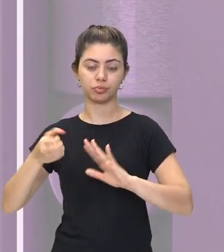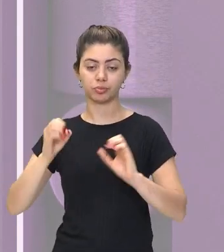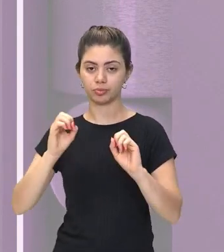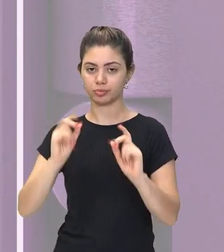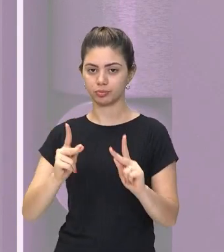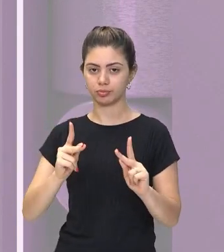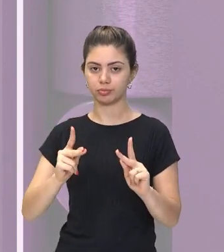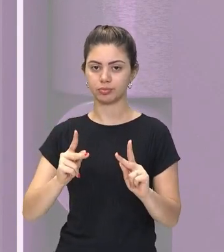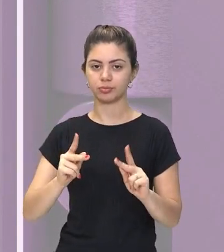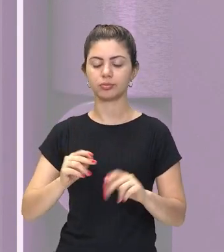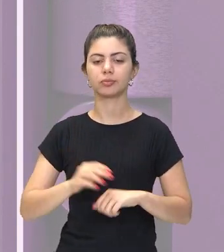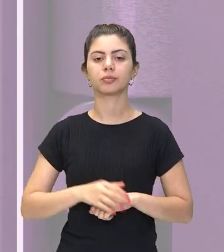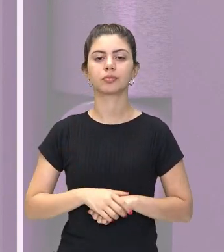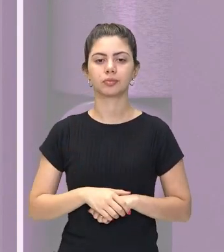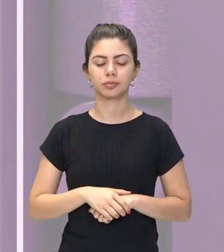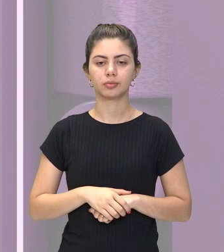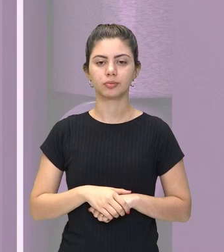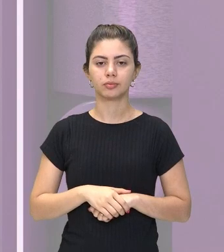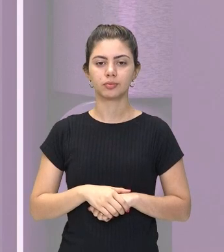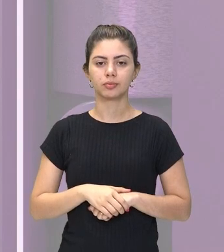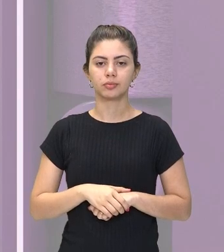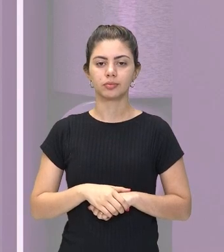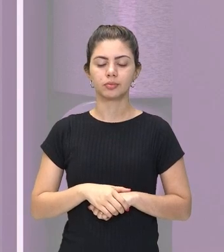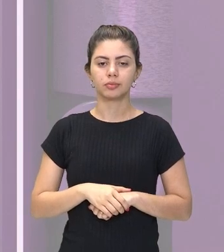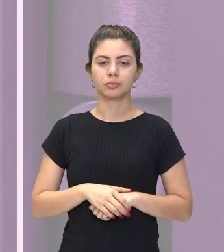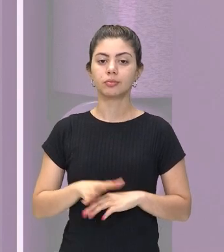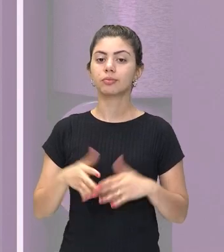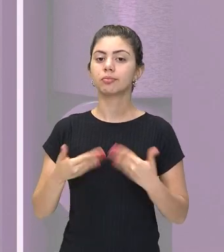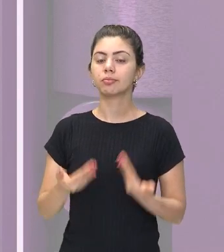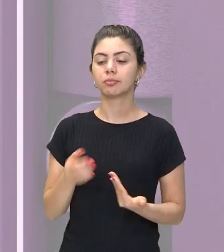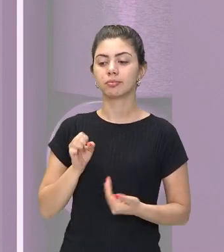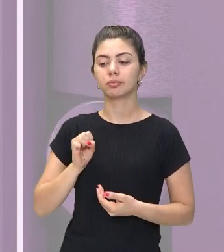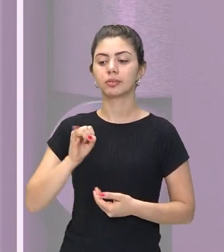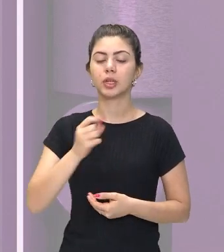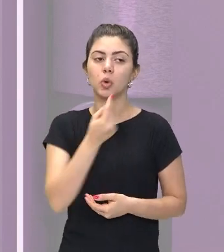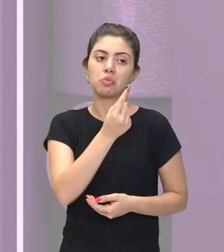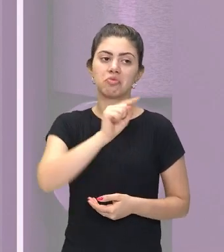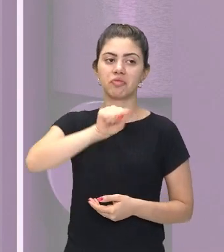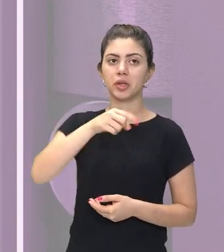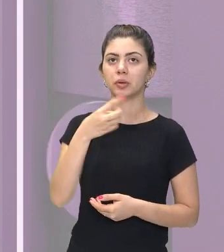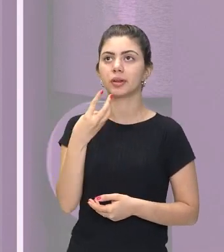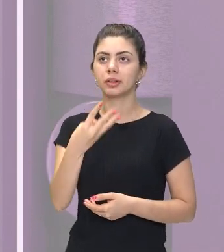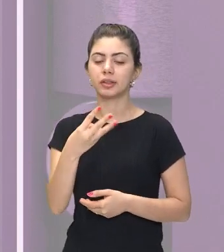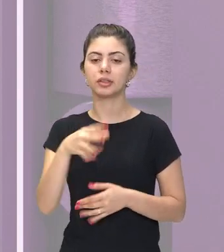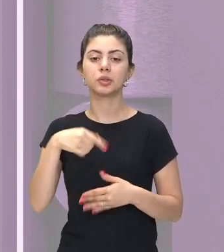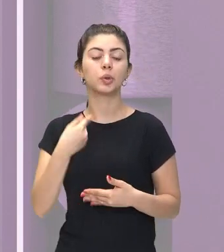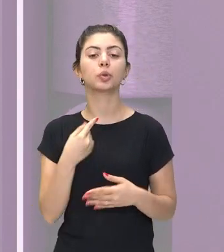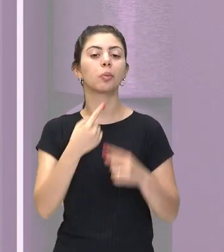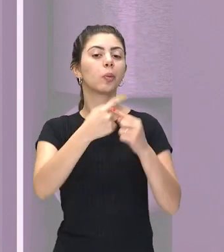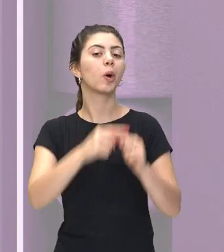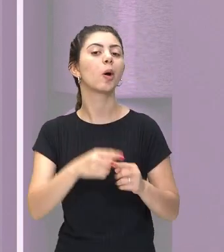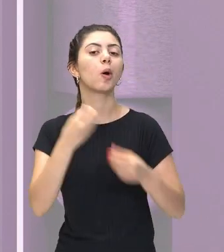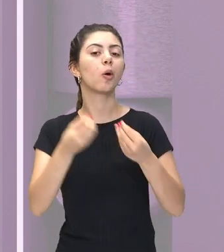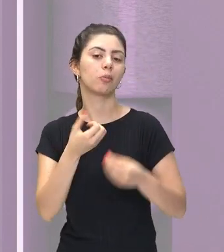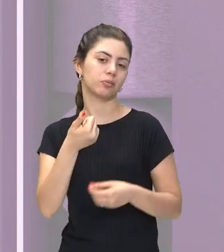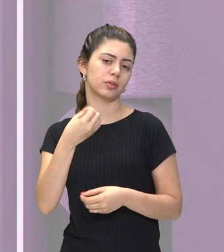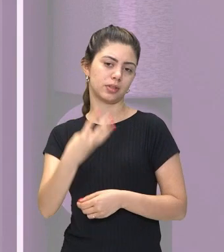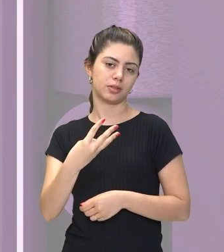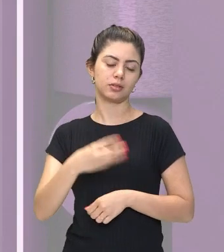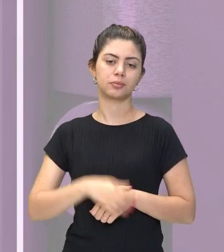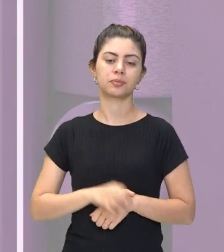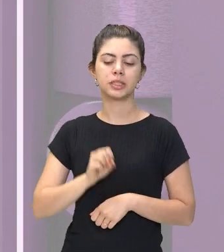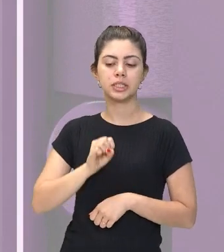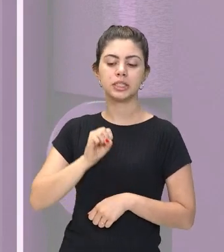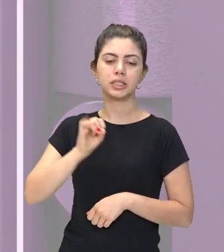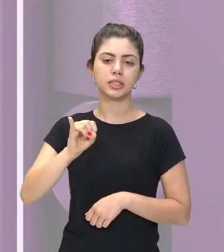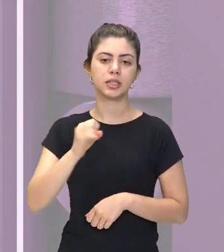vai ignorar a vírgula, certo? Se for 1,3, a gente vai multiplicar 13. Se